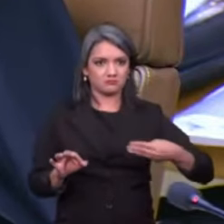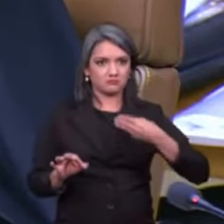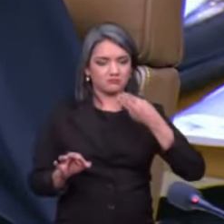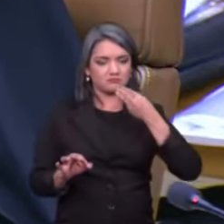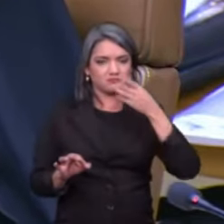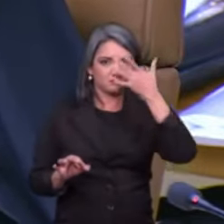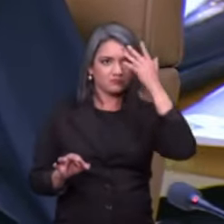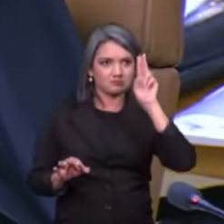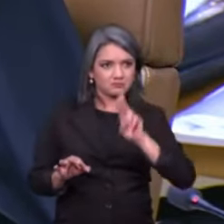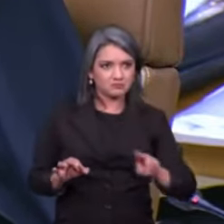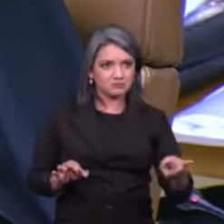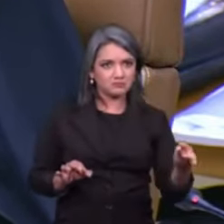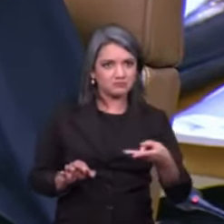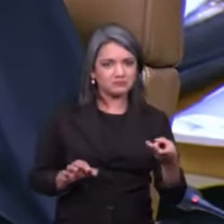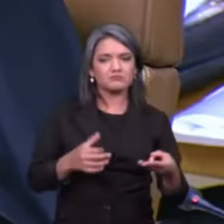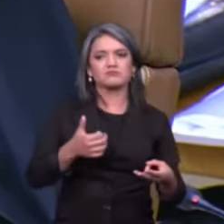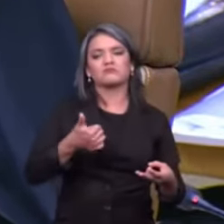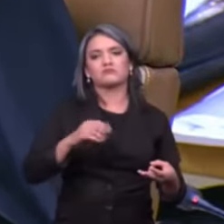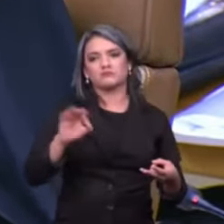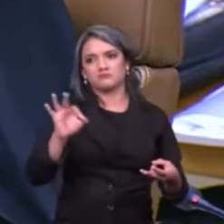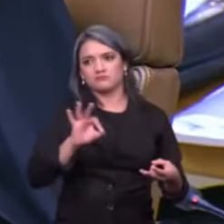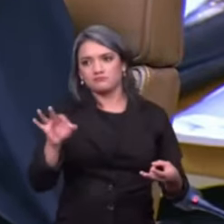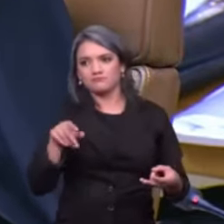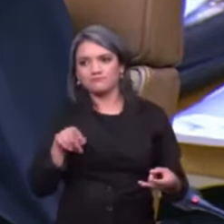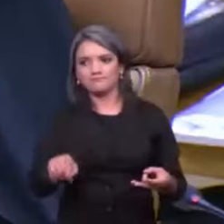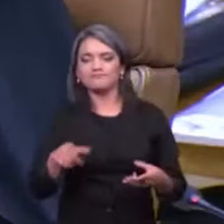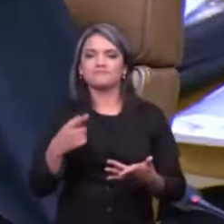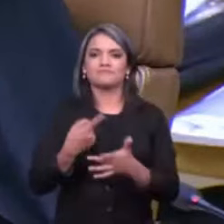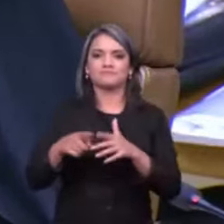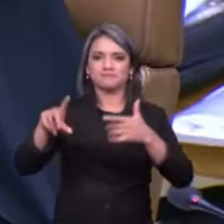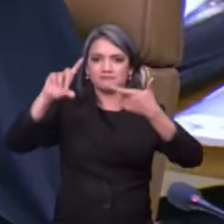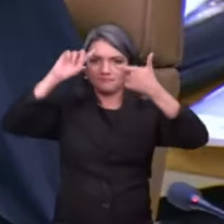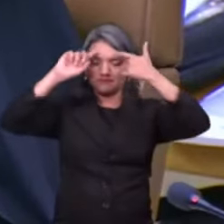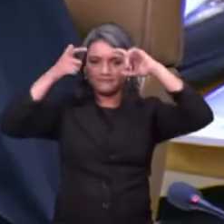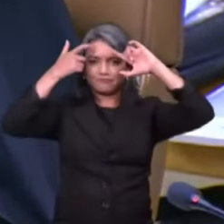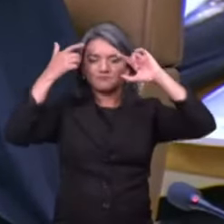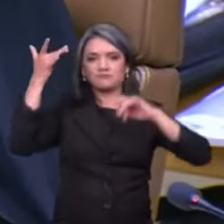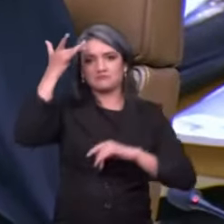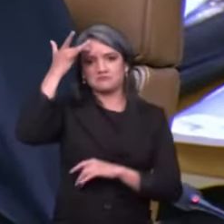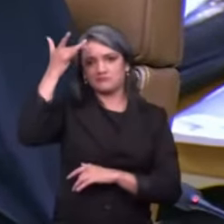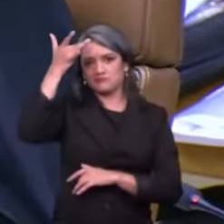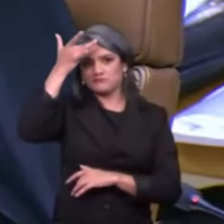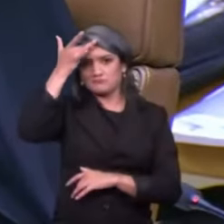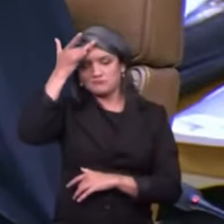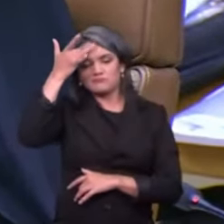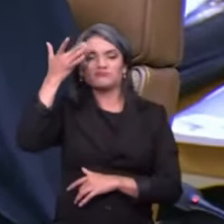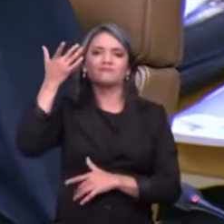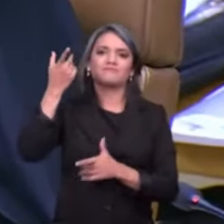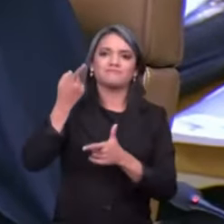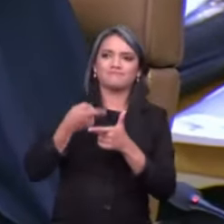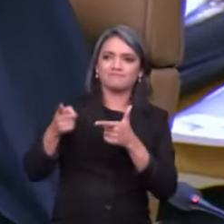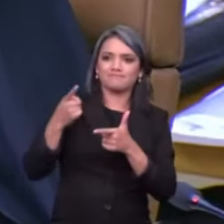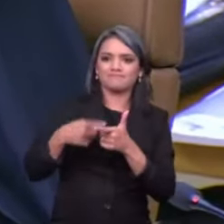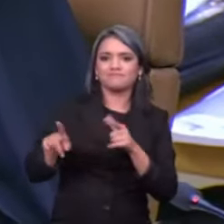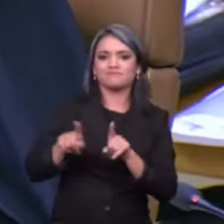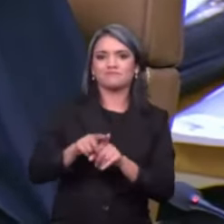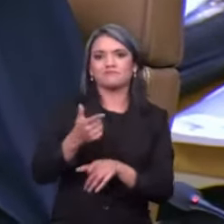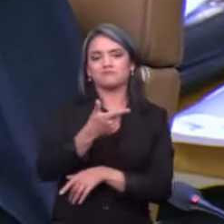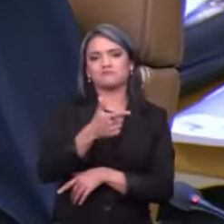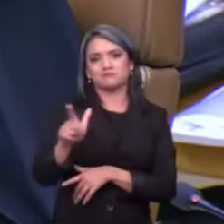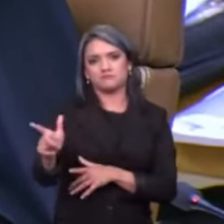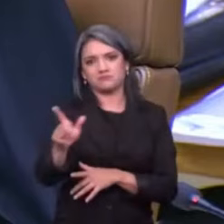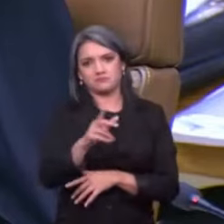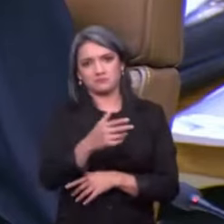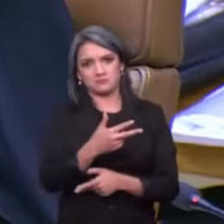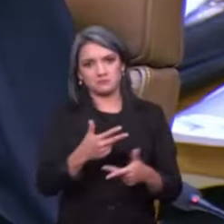todo o mundo e costuma ser complicado por comorbidades de saúde mental e outros transtornos por uso de substâncias psicoativas.